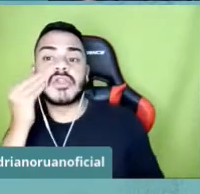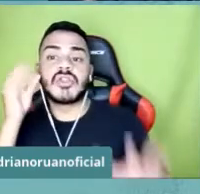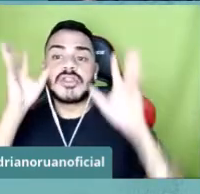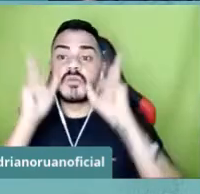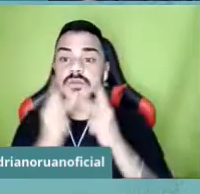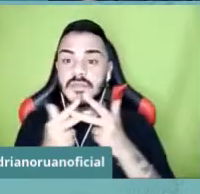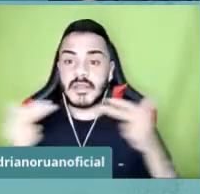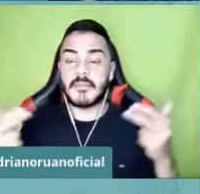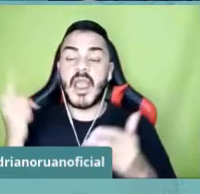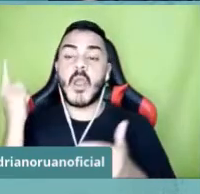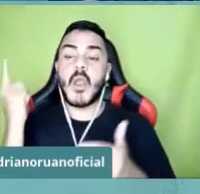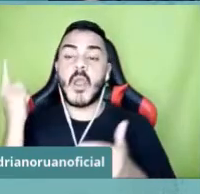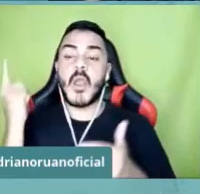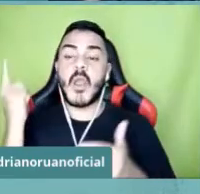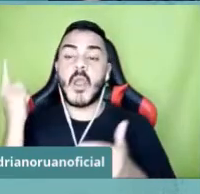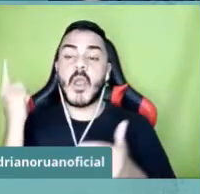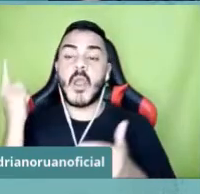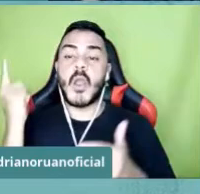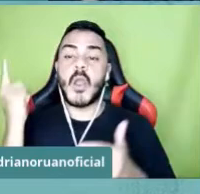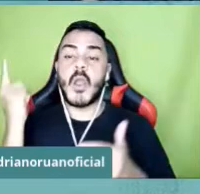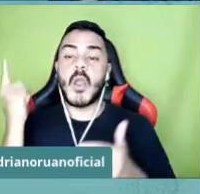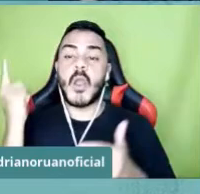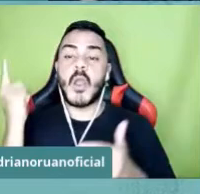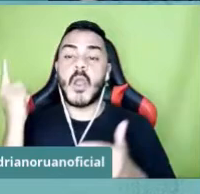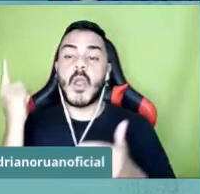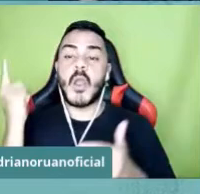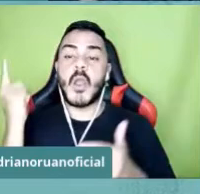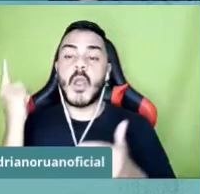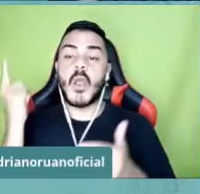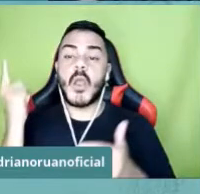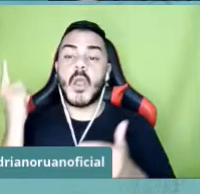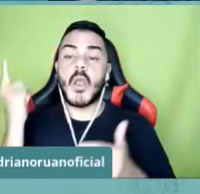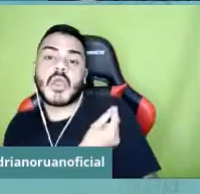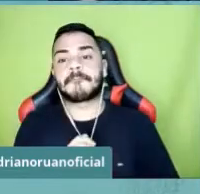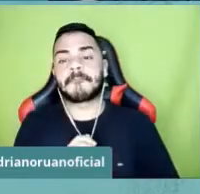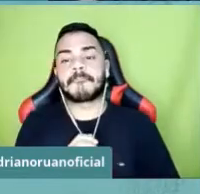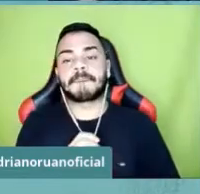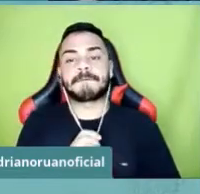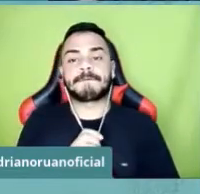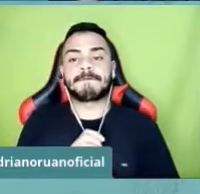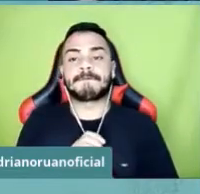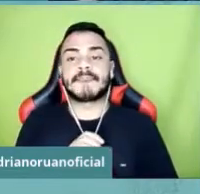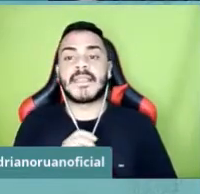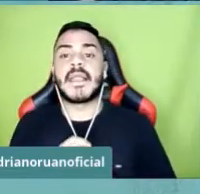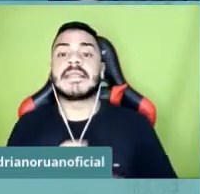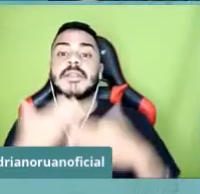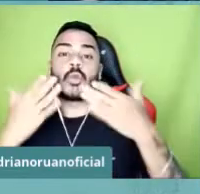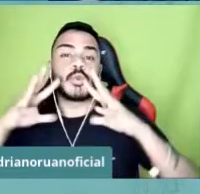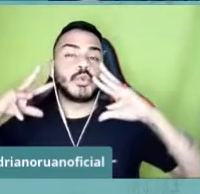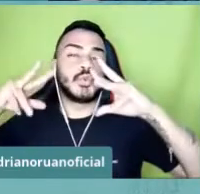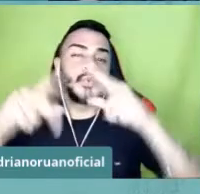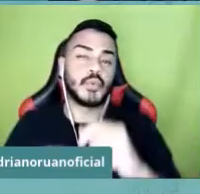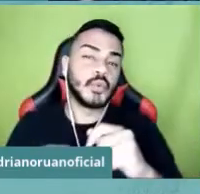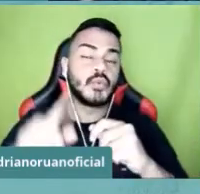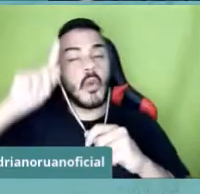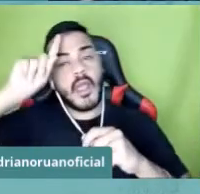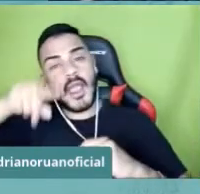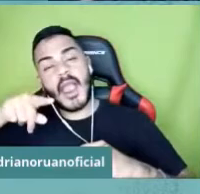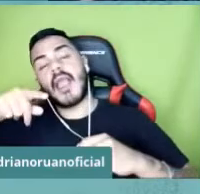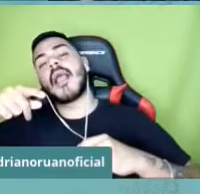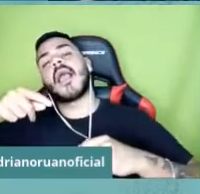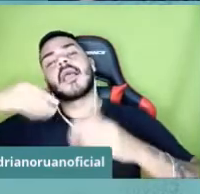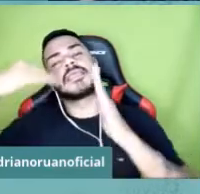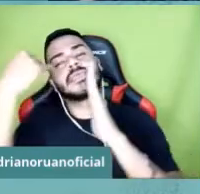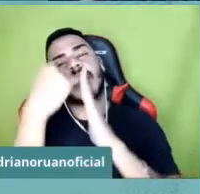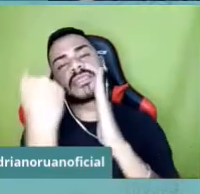quantas doses serão necessárias, o tempo entre as doses. Então, tudo isso é, digamos assim, pré-definido